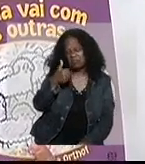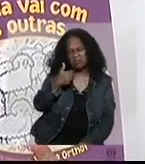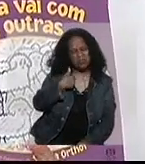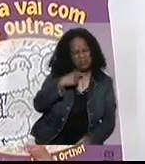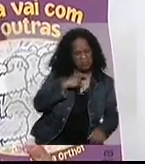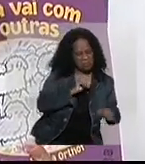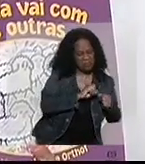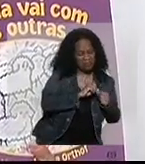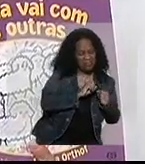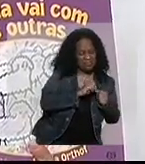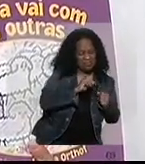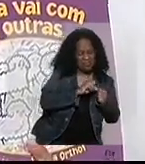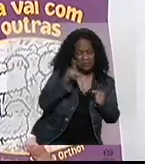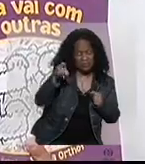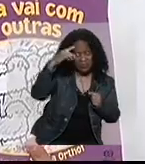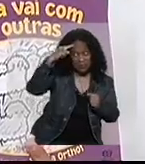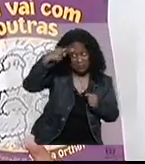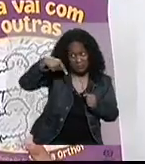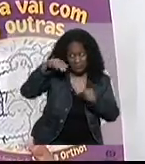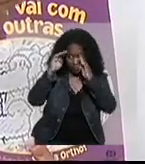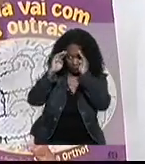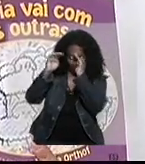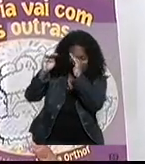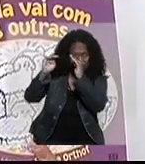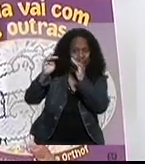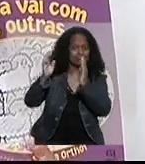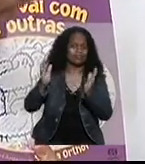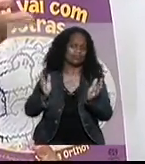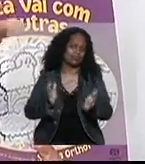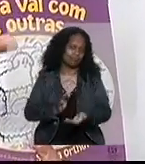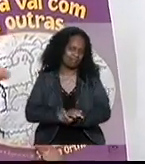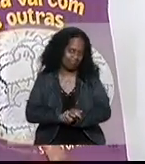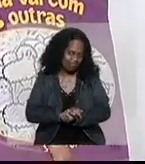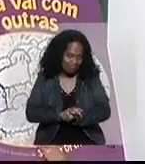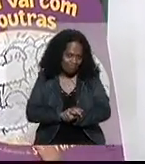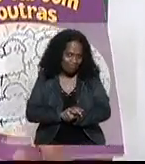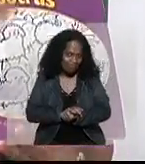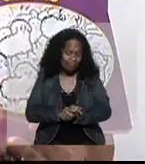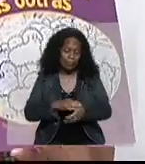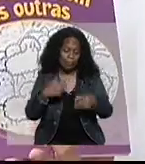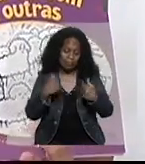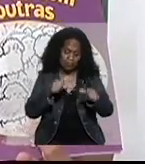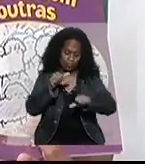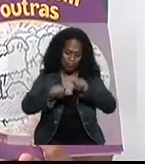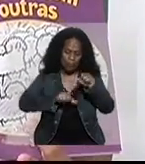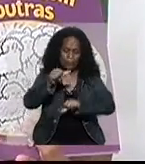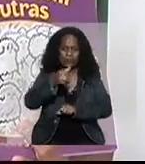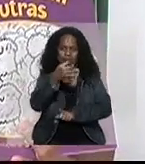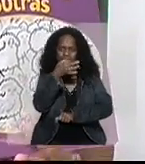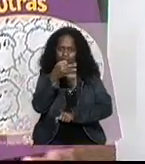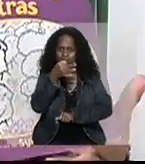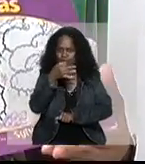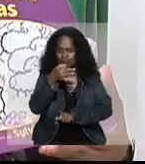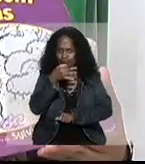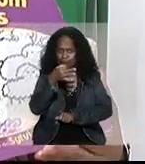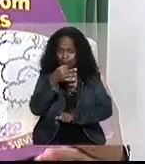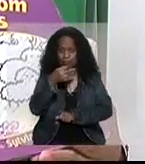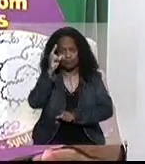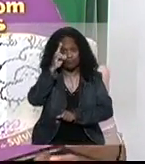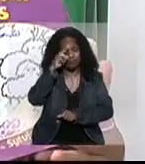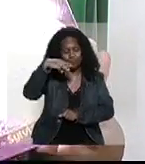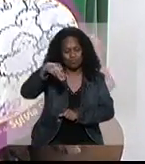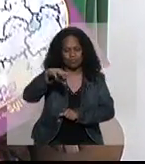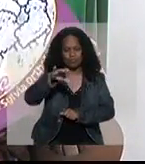fazer o que a Dani falou mesmo. E não conversa, até para oportunizar uma mudança de opinião. Então, essa história